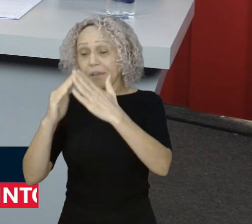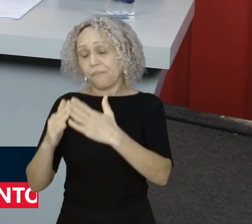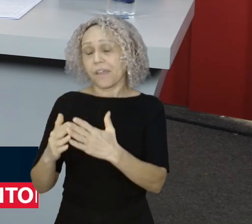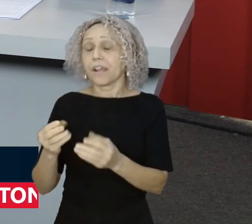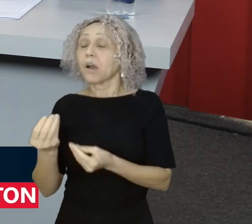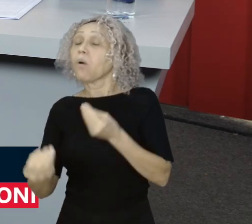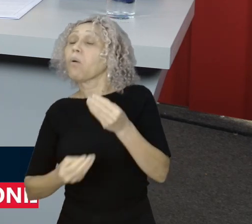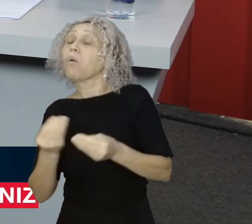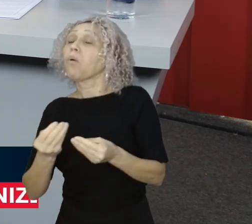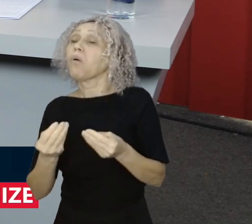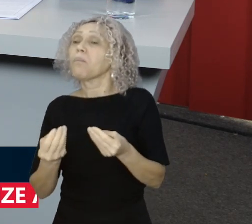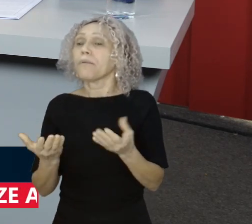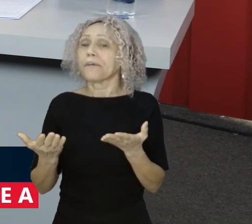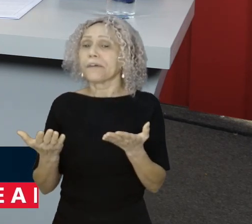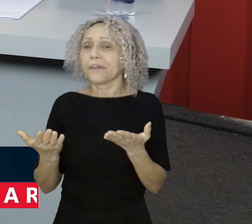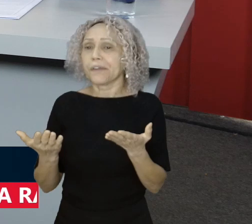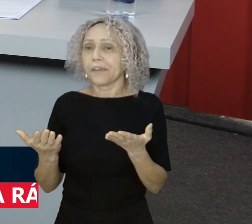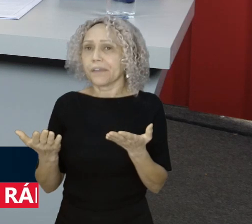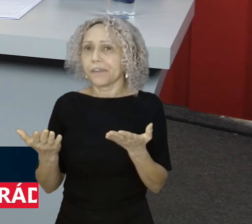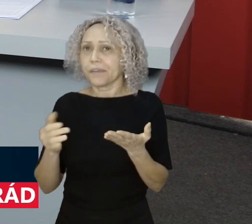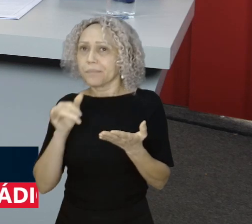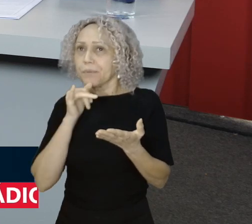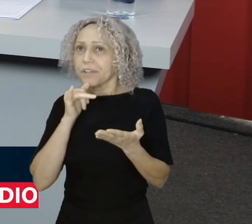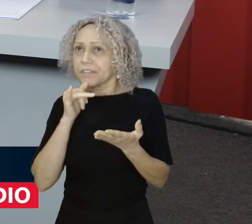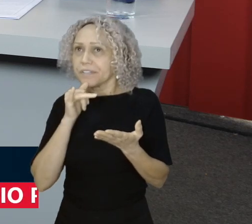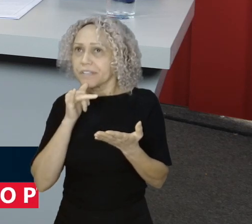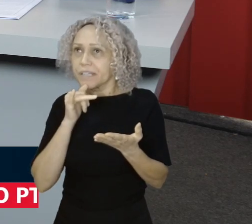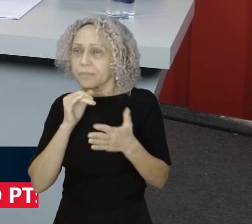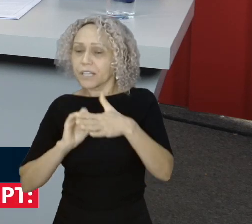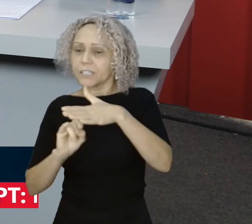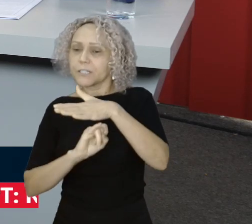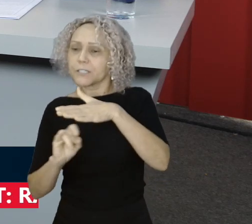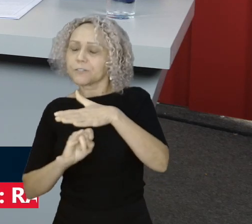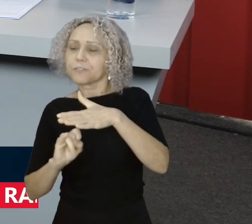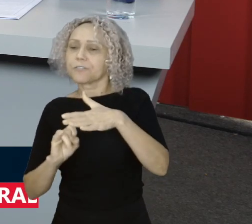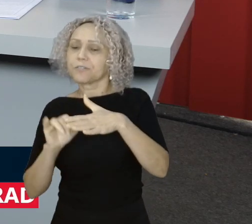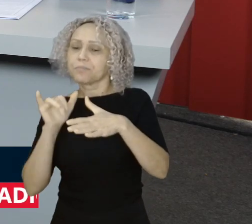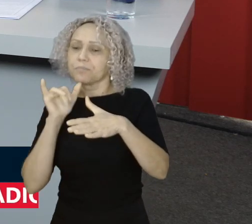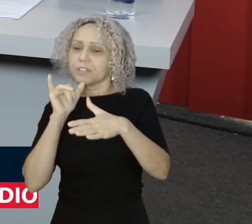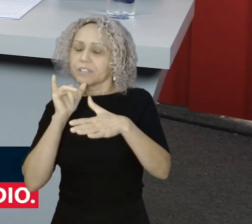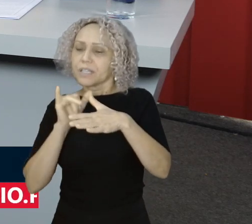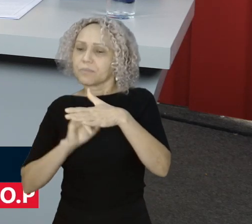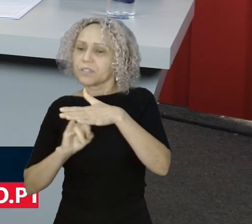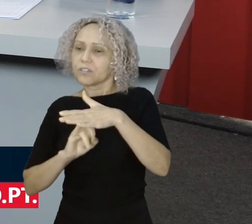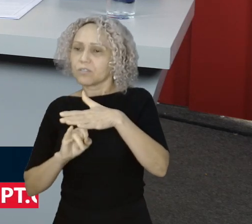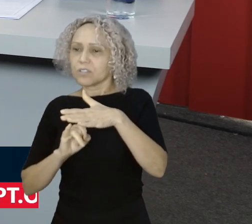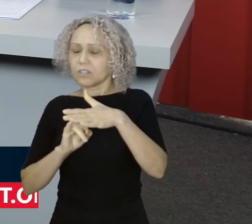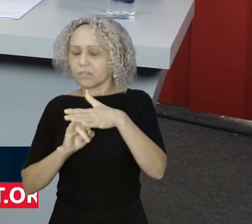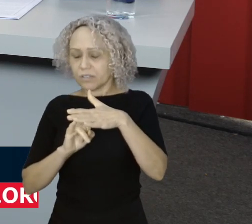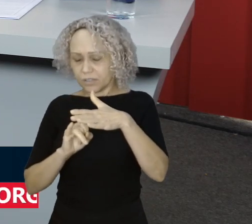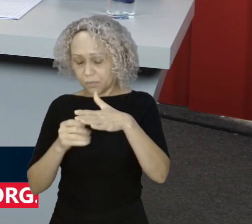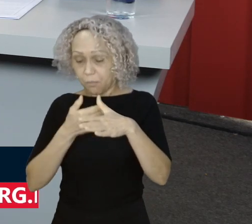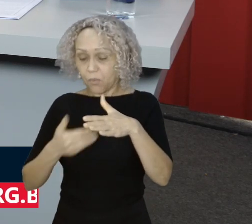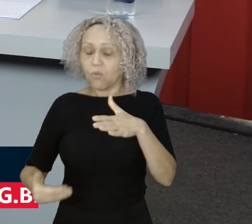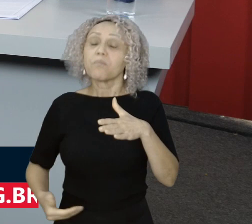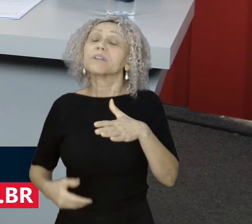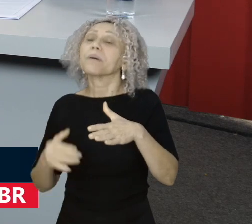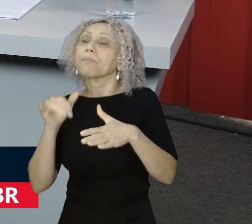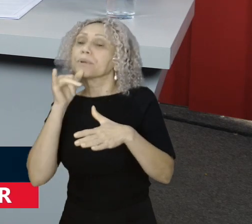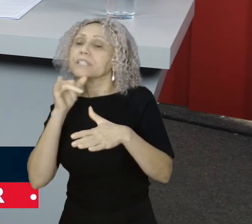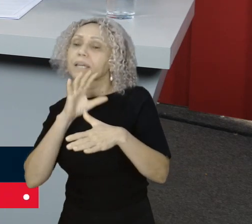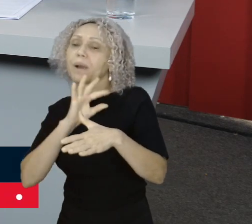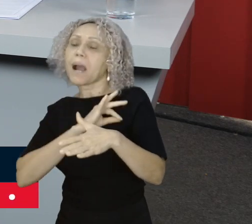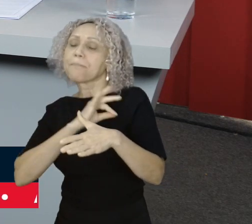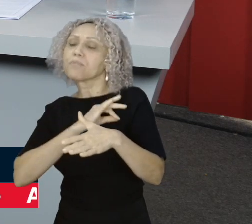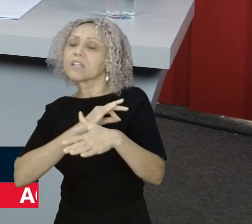de violência. Qual a importância do PAC nesse âmbito, garantir a presença do Estado também para o bem-estar da população das comunidades? Tem uma